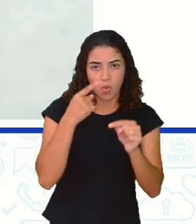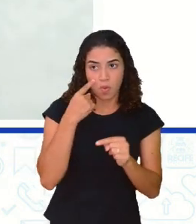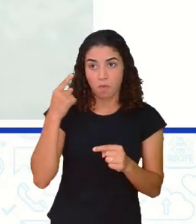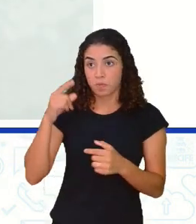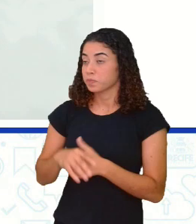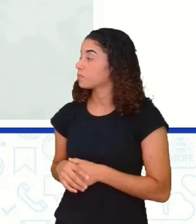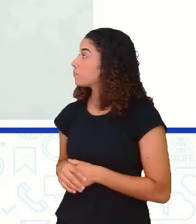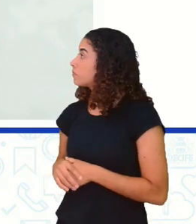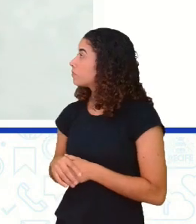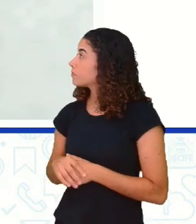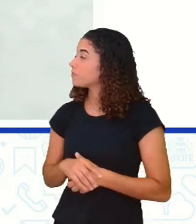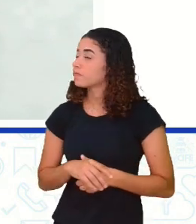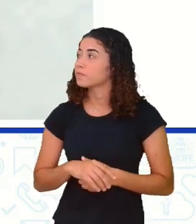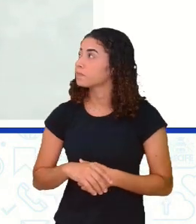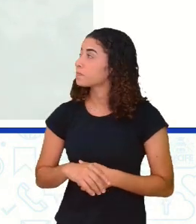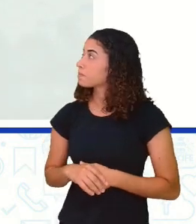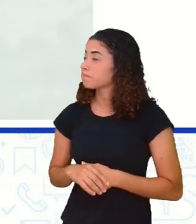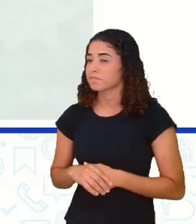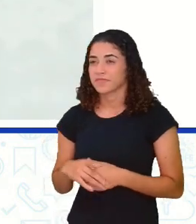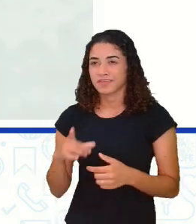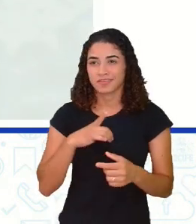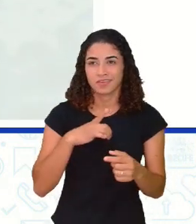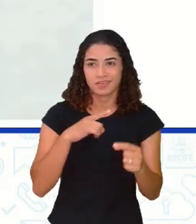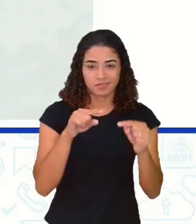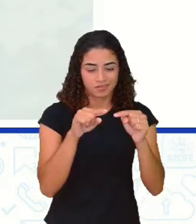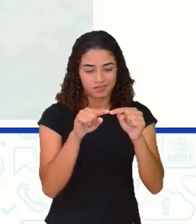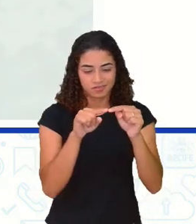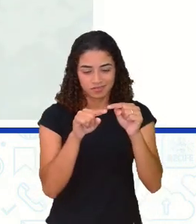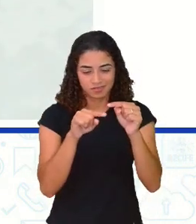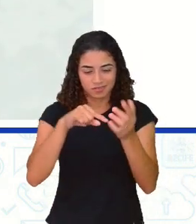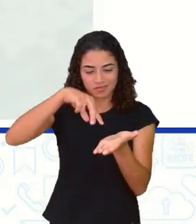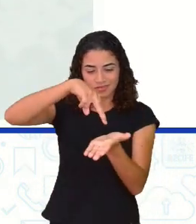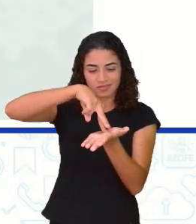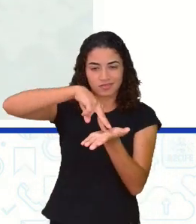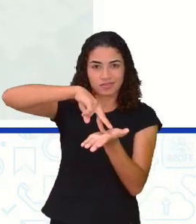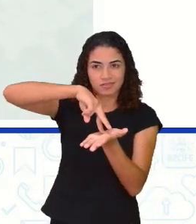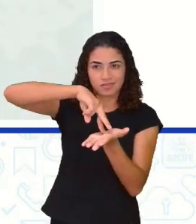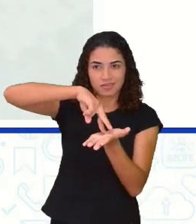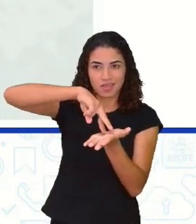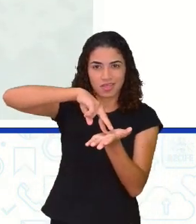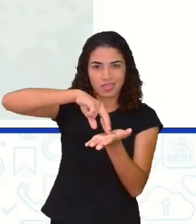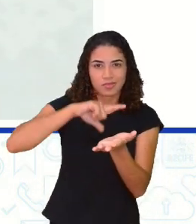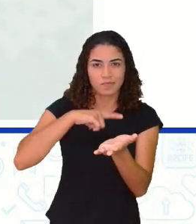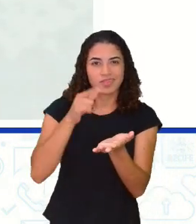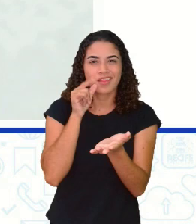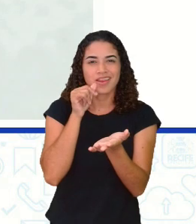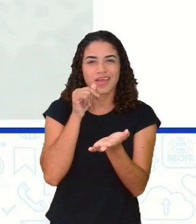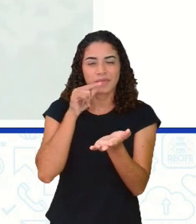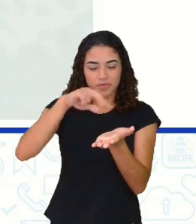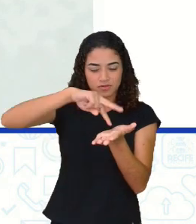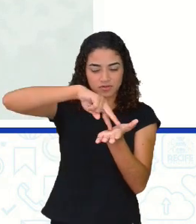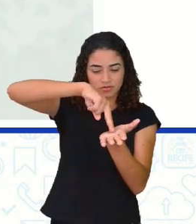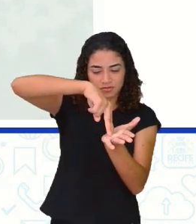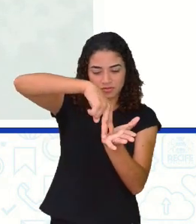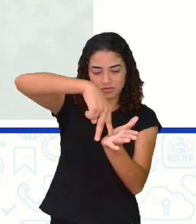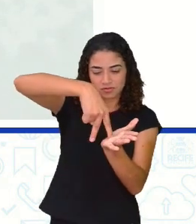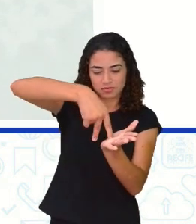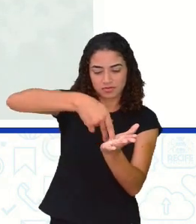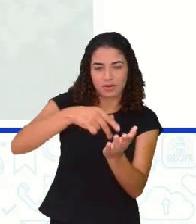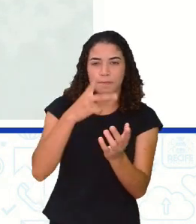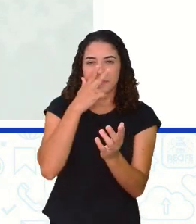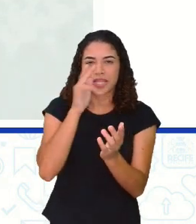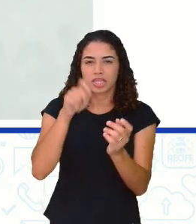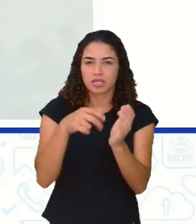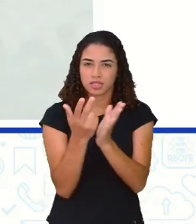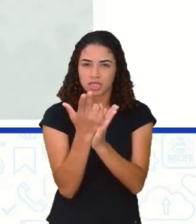Pronto. Na ponta cega do compasso, a gente apoia no ponto e faz esse